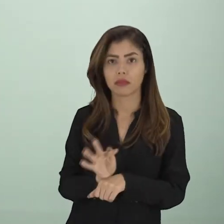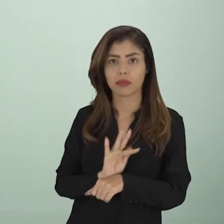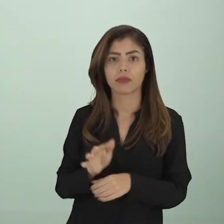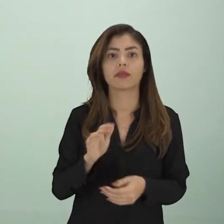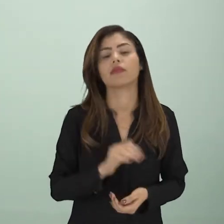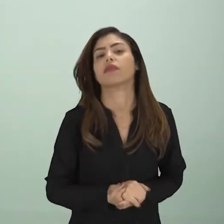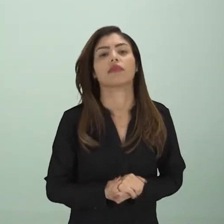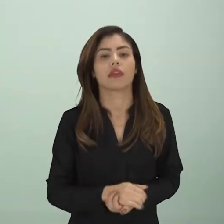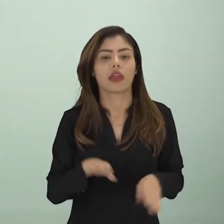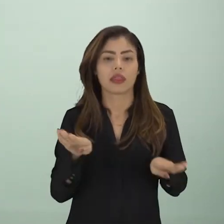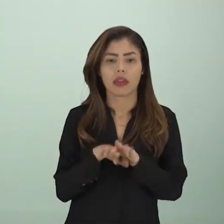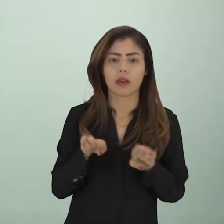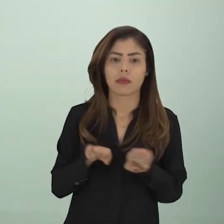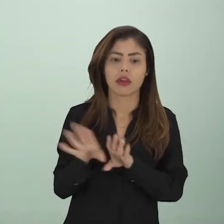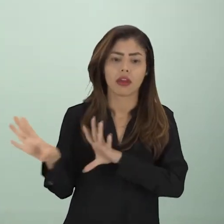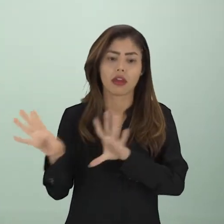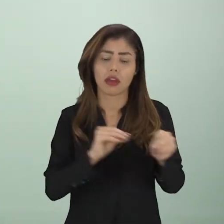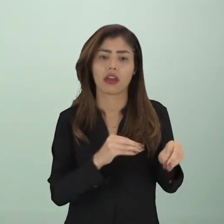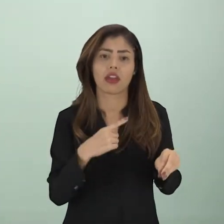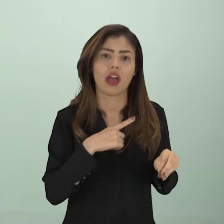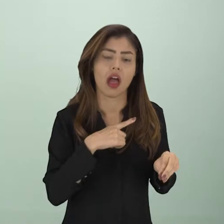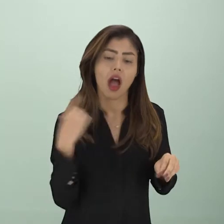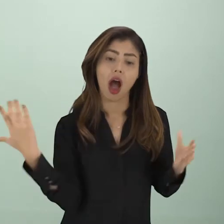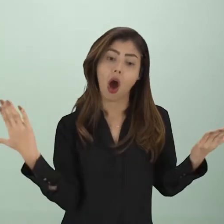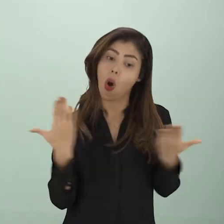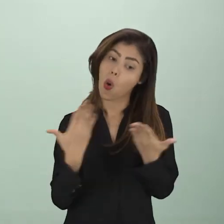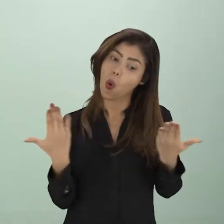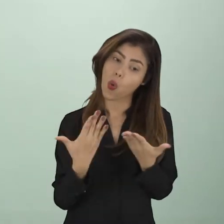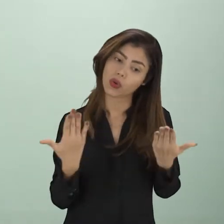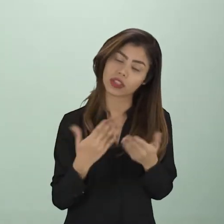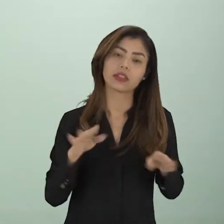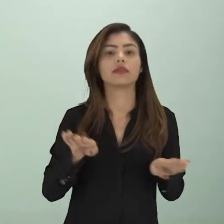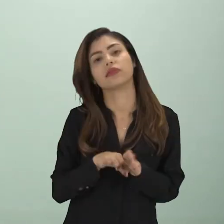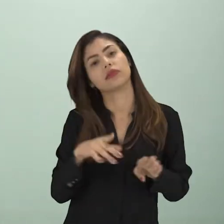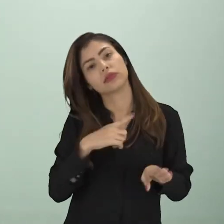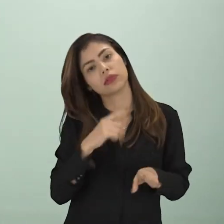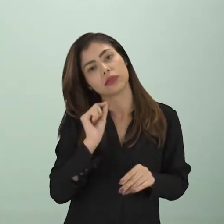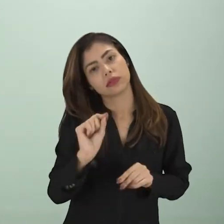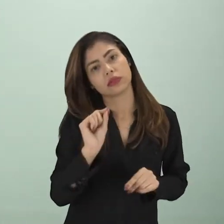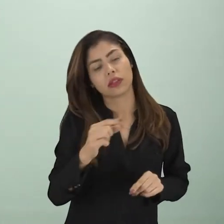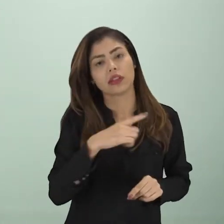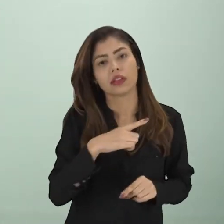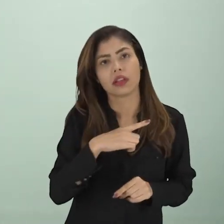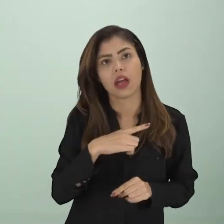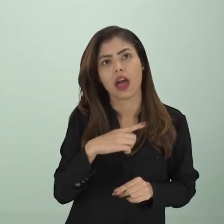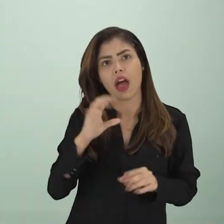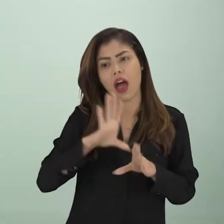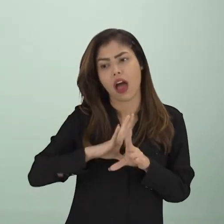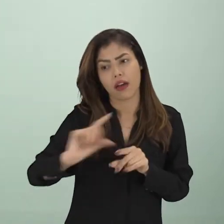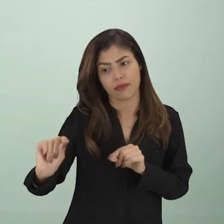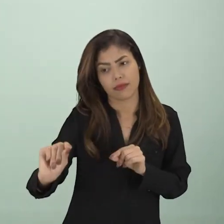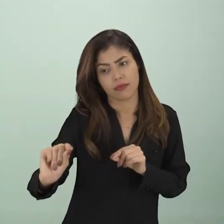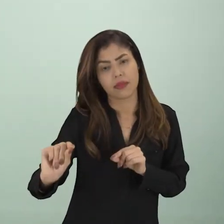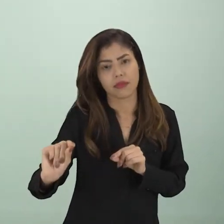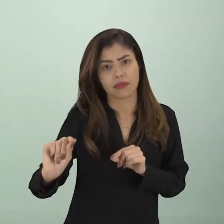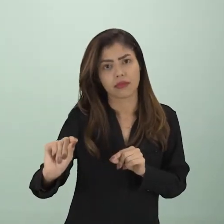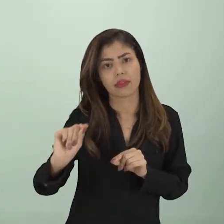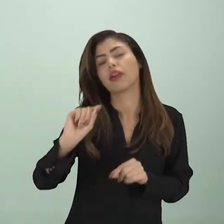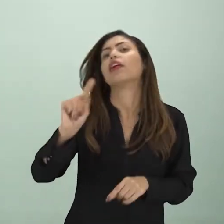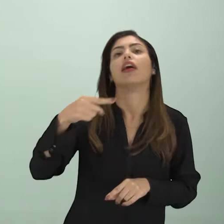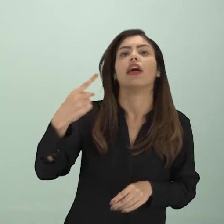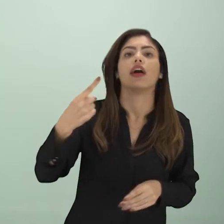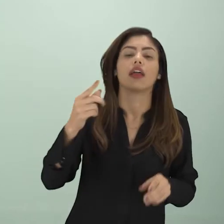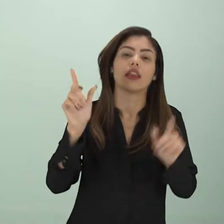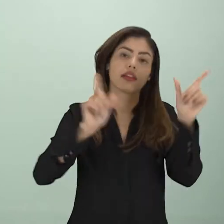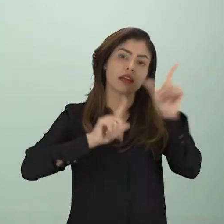E dando também ênfase, hoje na realidade, nós temos, recentemente saiu em todas as redes de